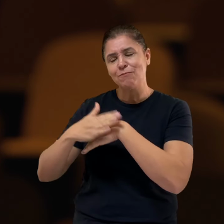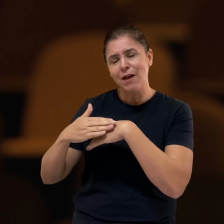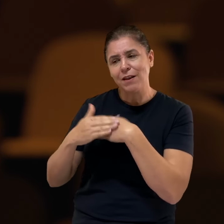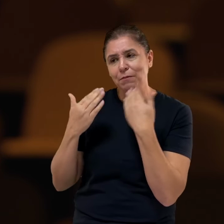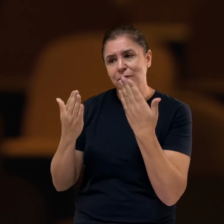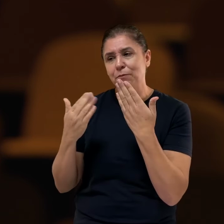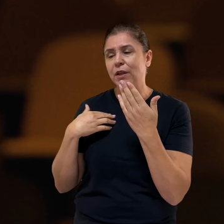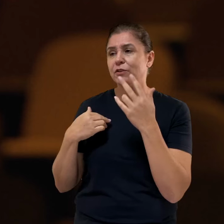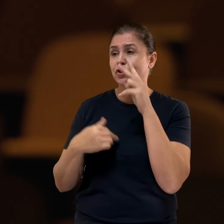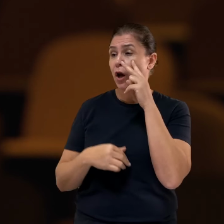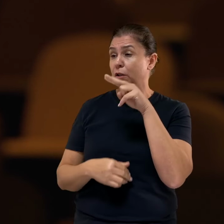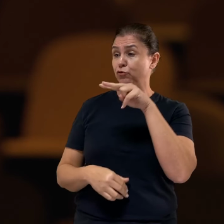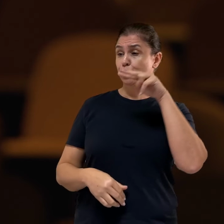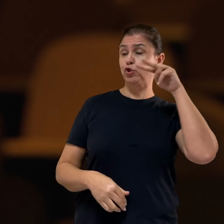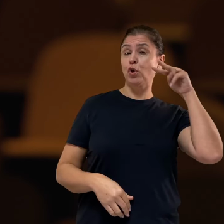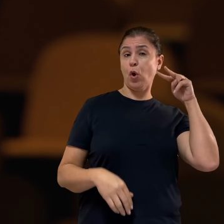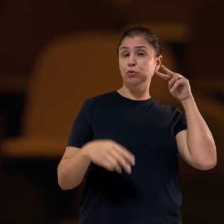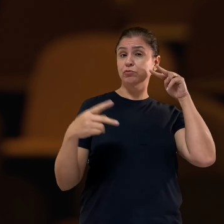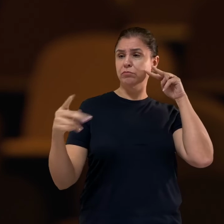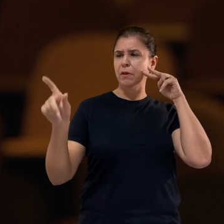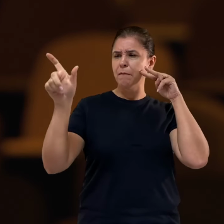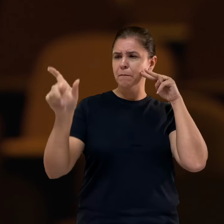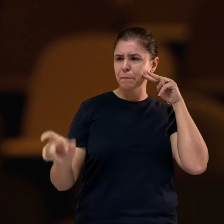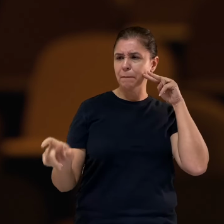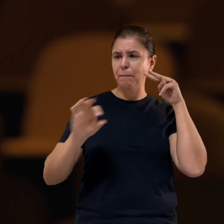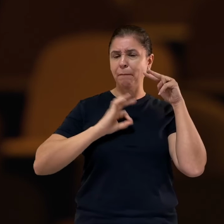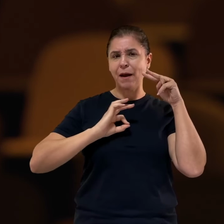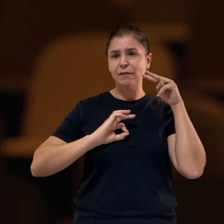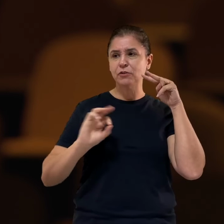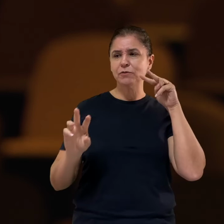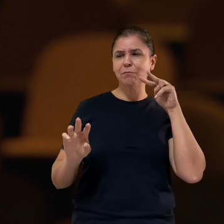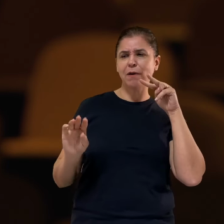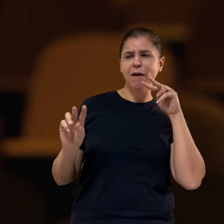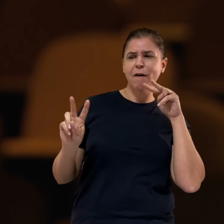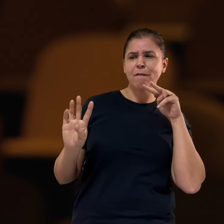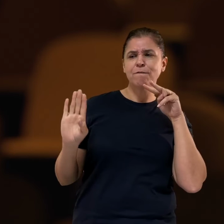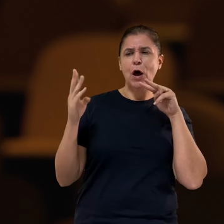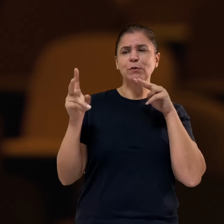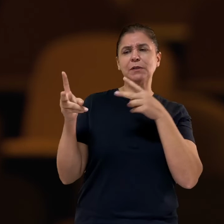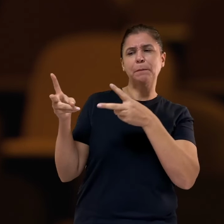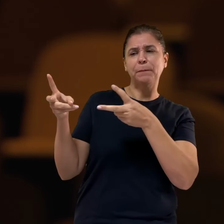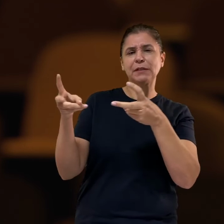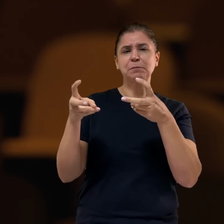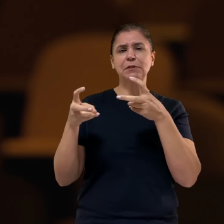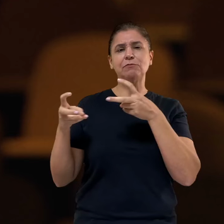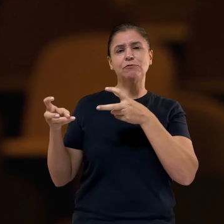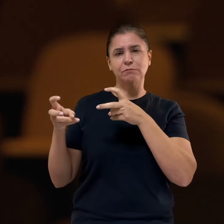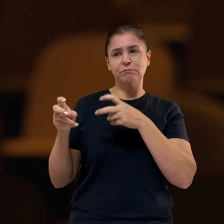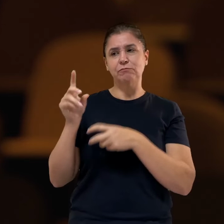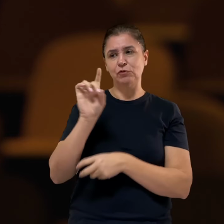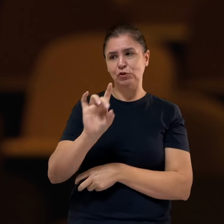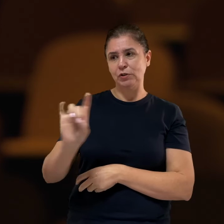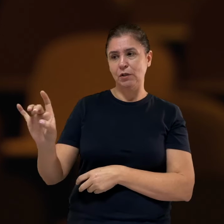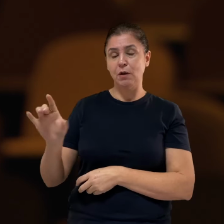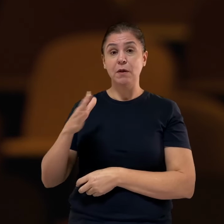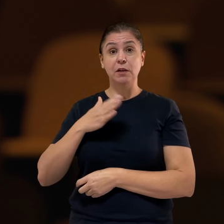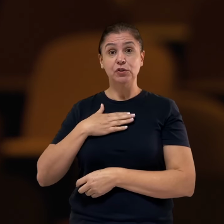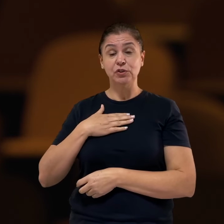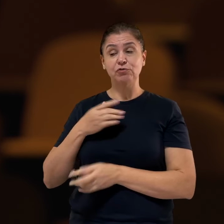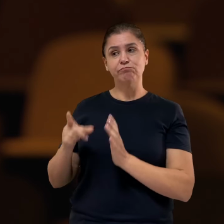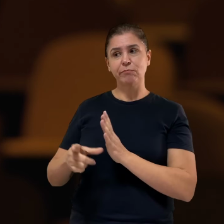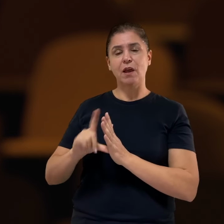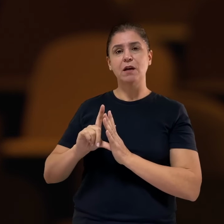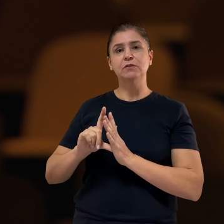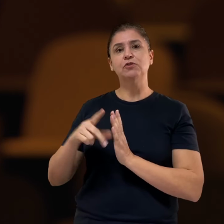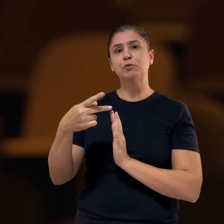porque a gente olha de longe e tem uma falsa perspectiva de cada um e a gente é dotado por